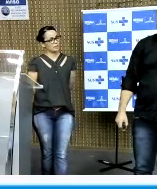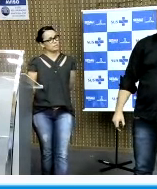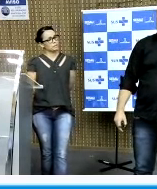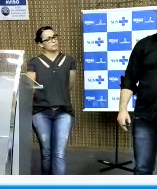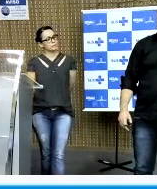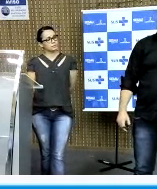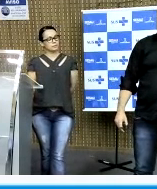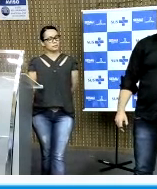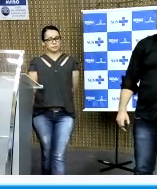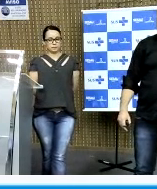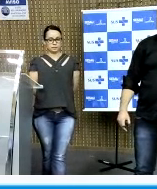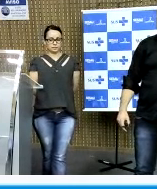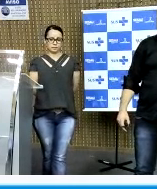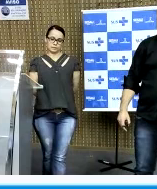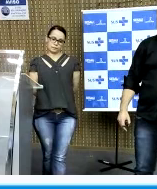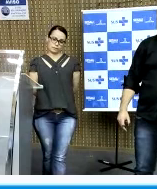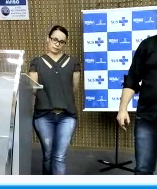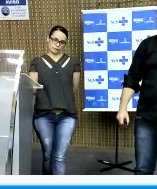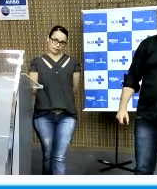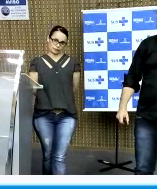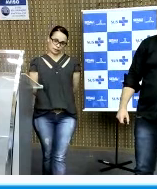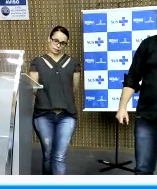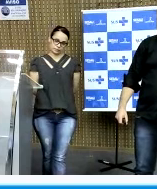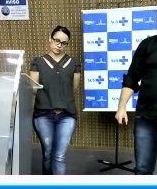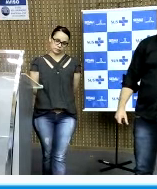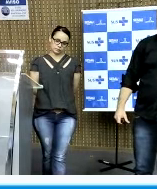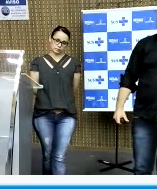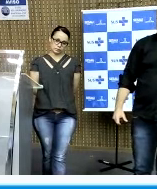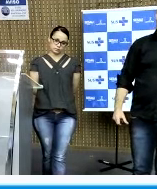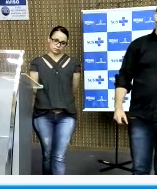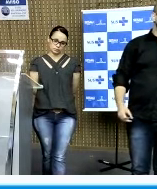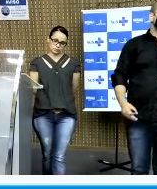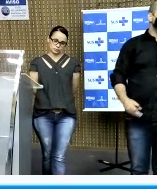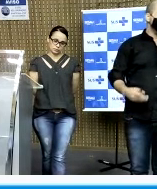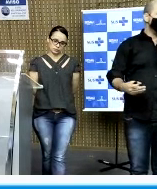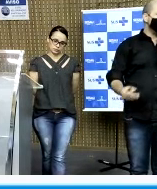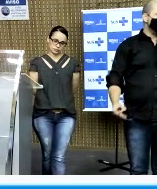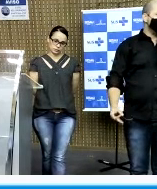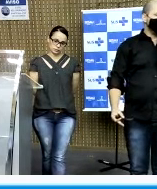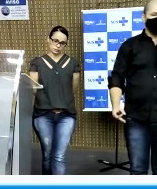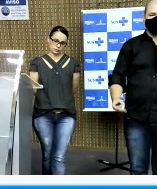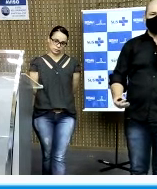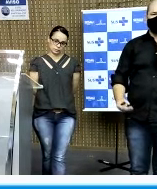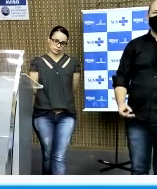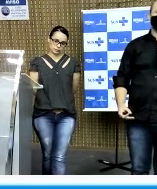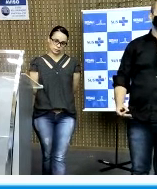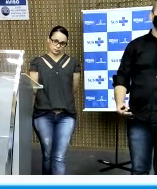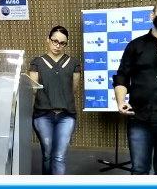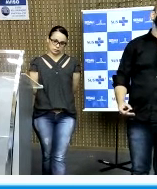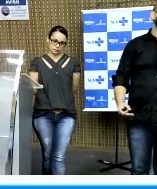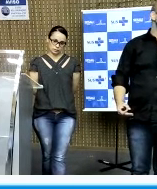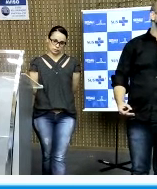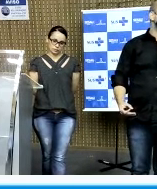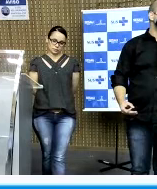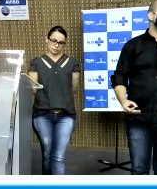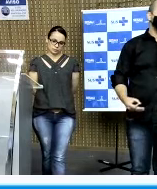Apresenta tendência de melhora na estratificação. Também tem sido intensificado isso daí, principalmente na nossa sala de